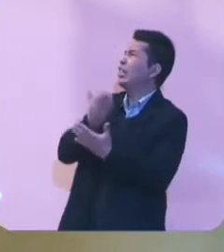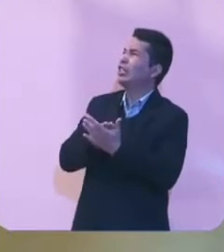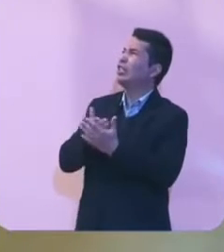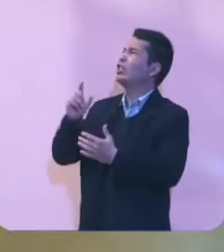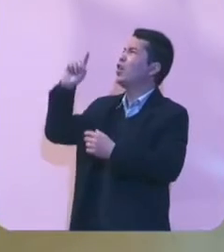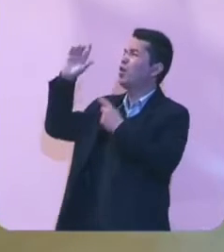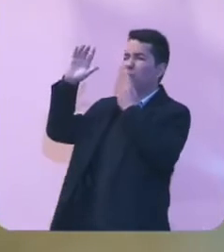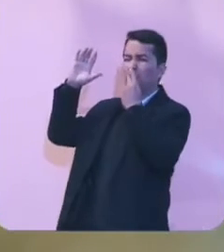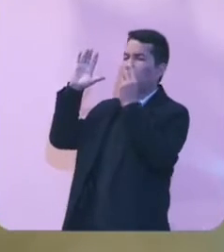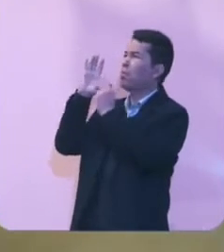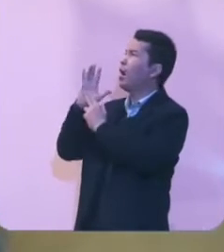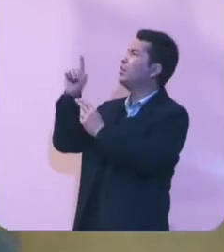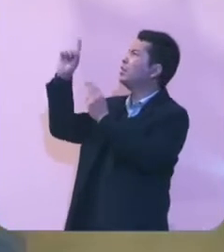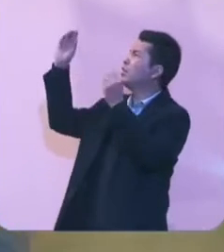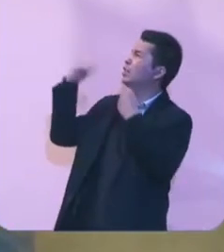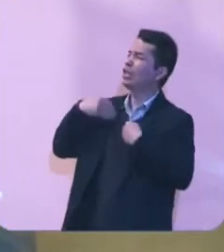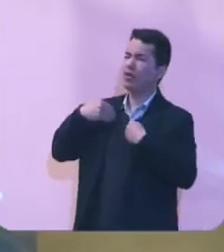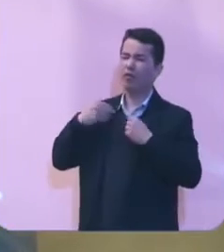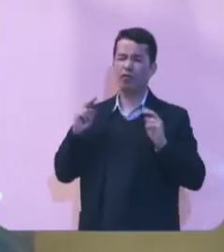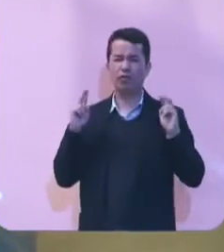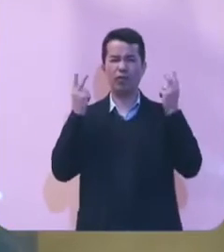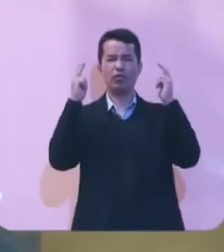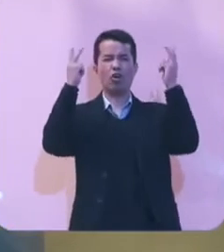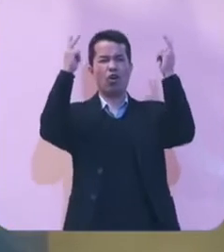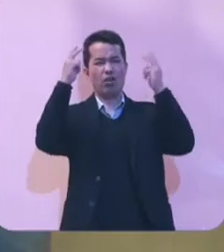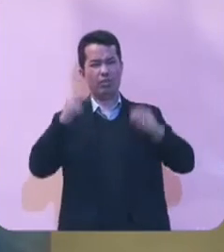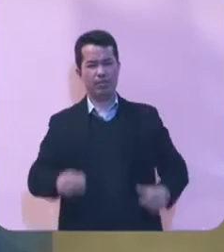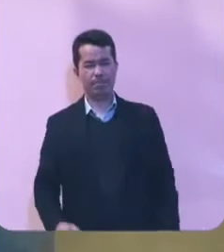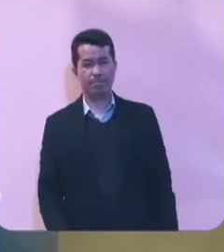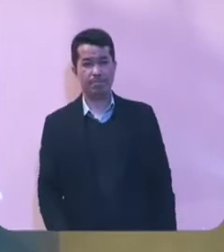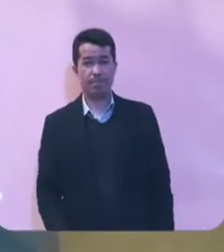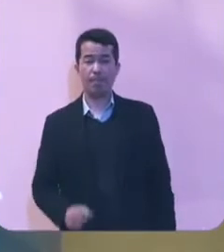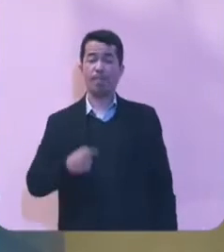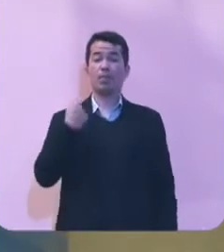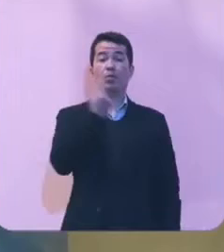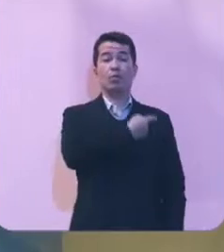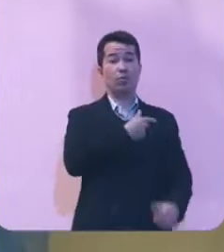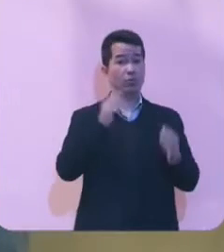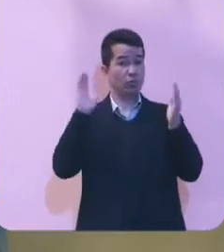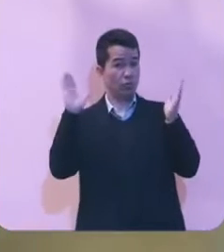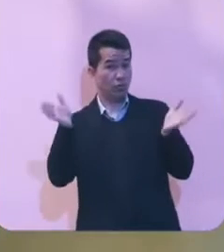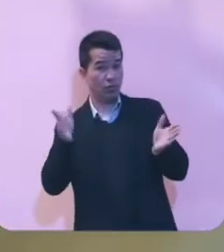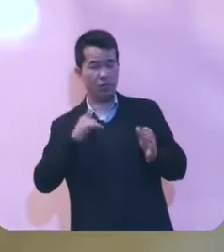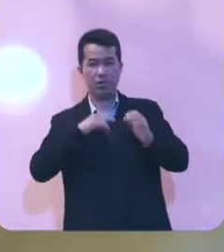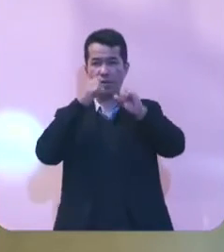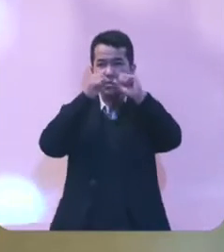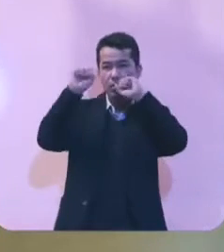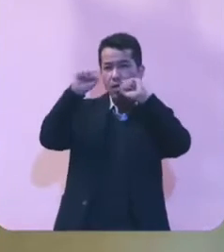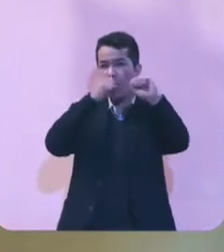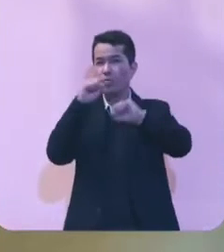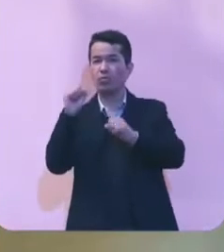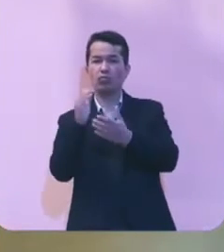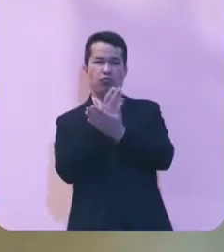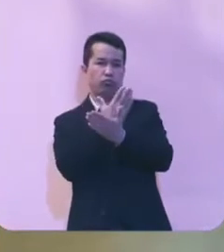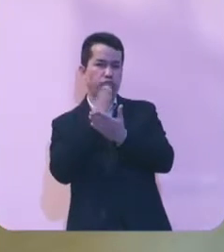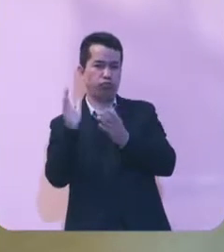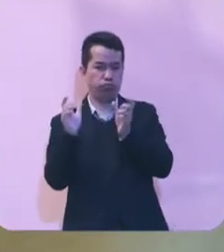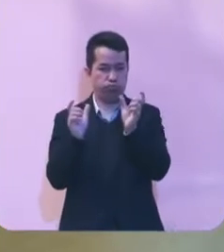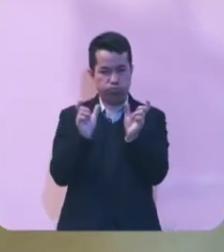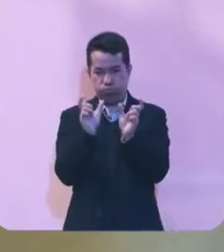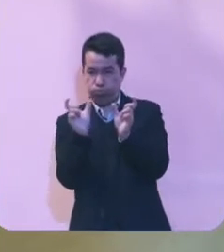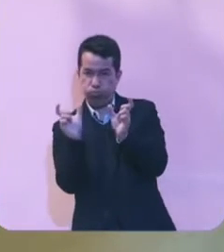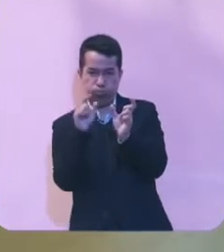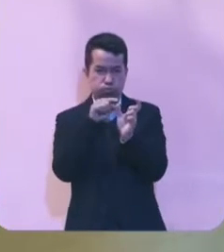vitória. Nós começamos a olhar primeiro para essa primeira parte que fala dessa oração. E nós aprendemos hoje